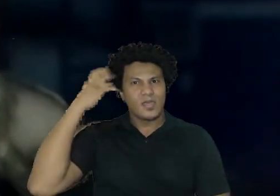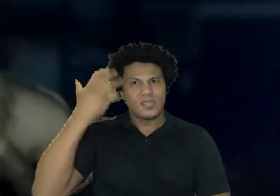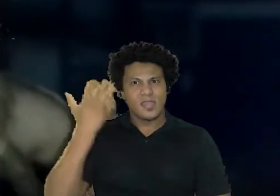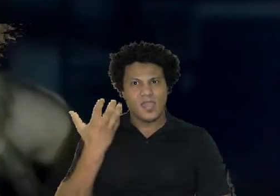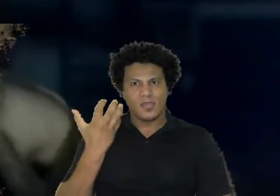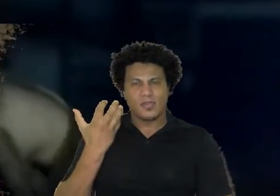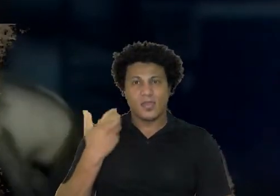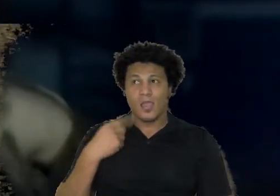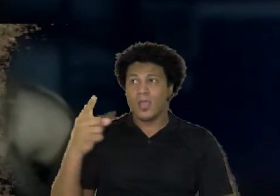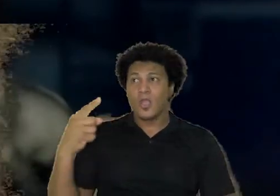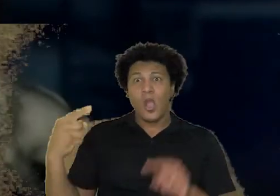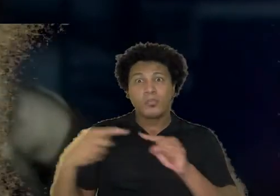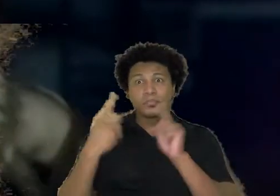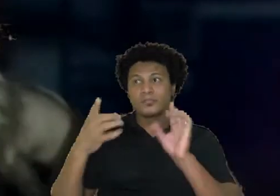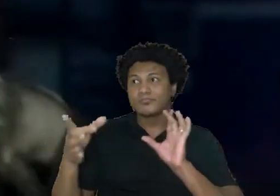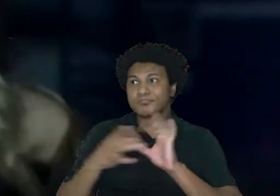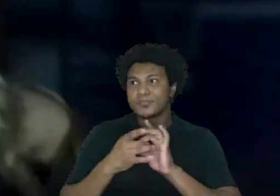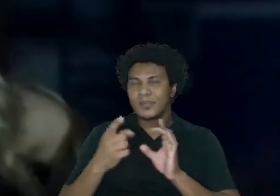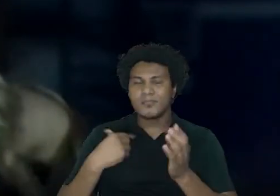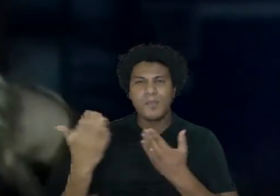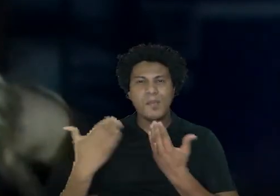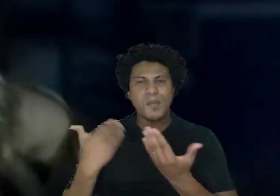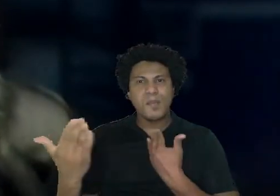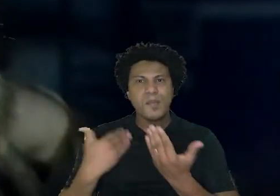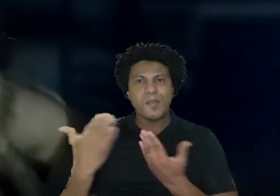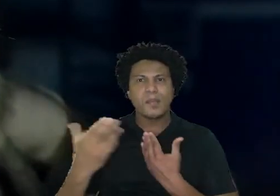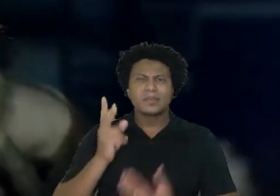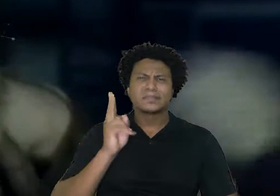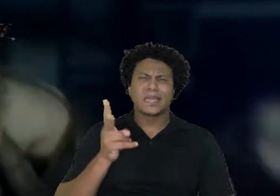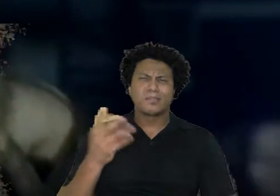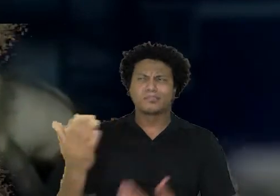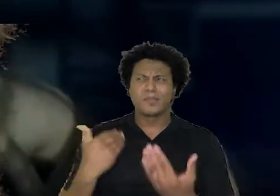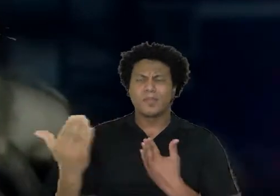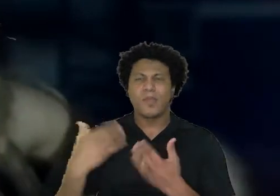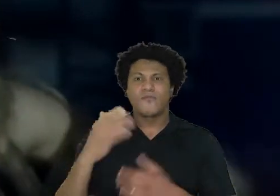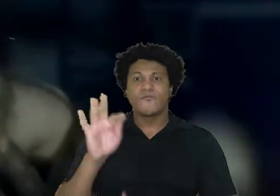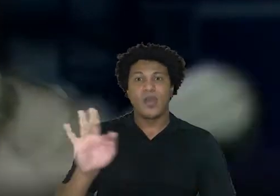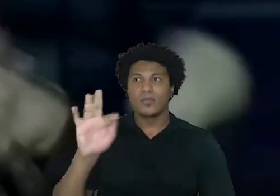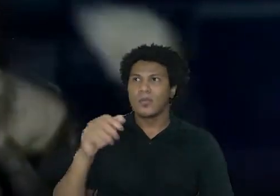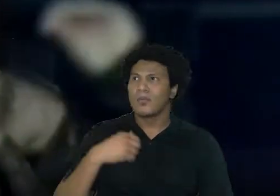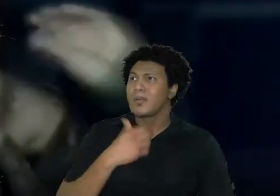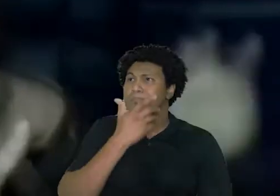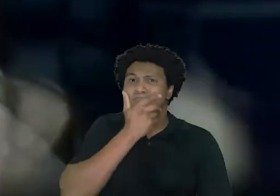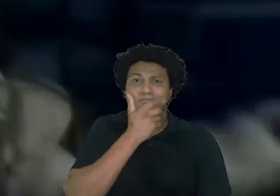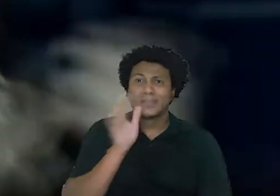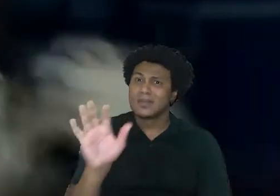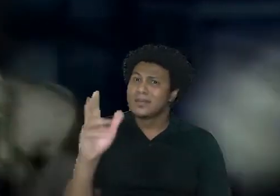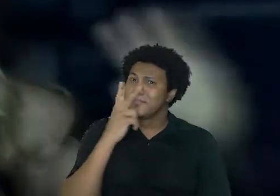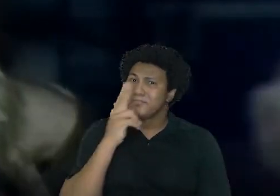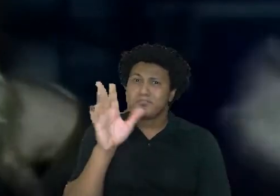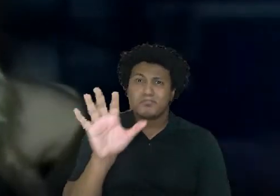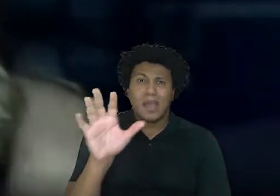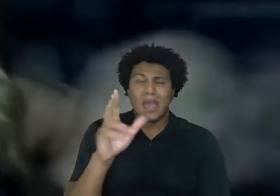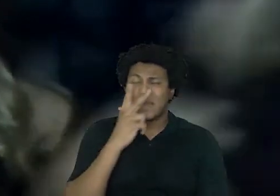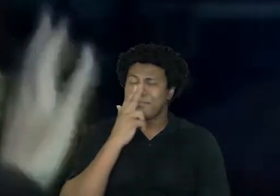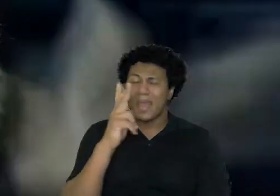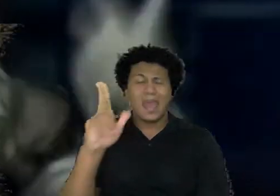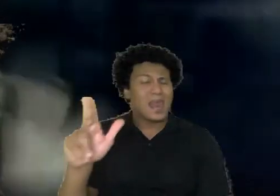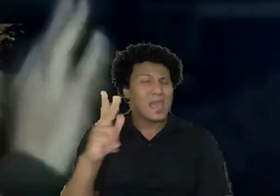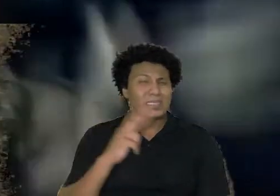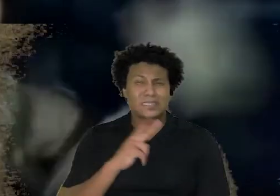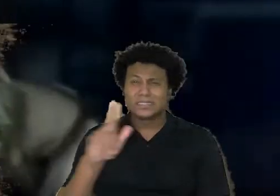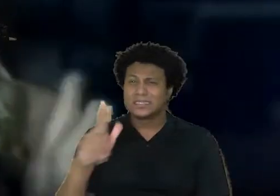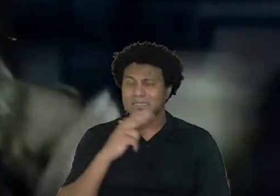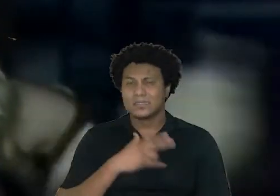trabalhar com um intérprete, que eu acho ele a minha cara, né? A Ariel, que é um André, e eu acho... Fisicamente, eu acho a gente muito parecido. Quando a gente se